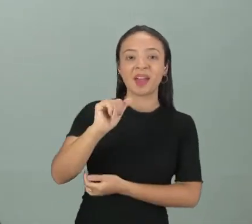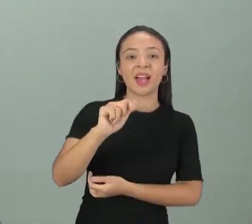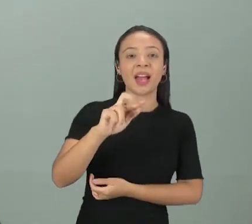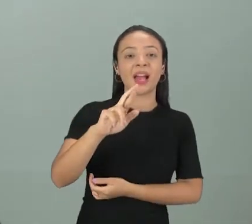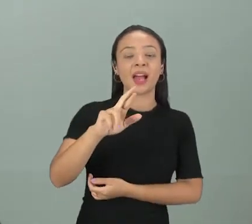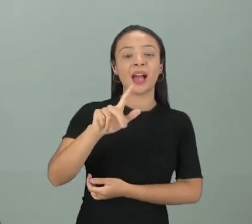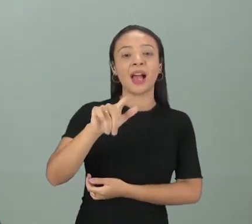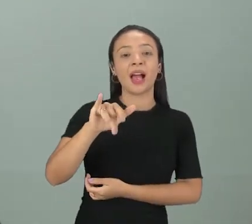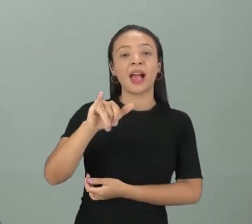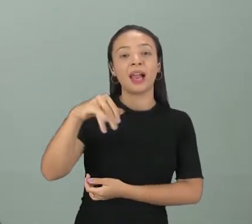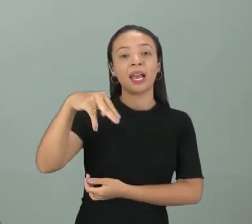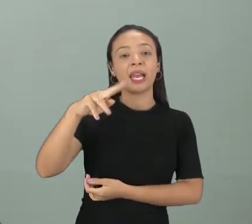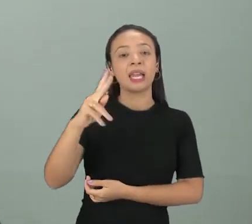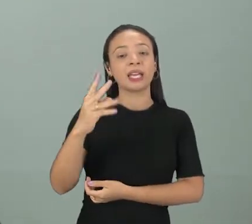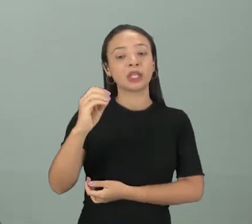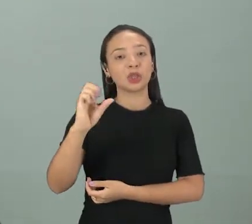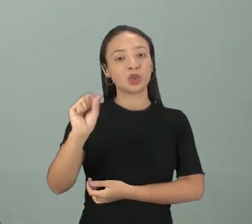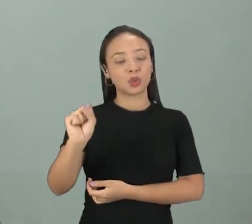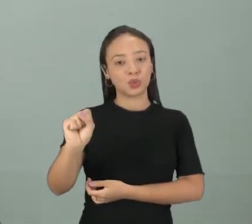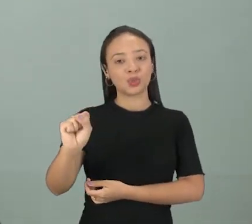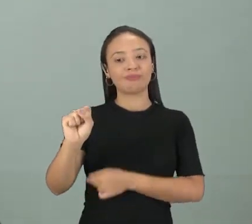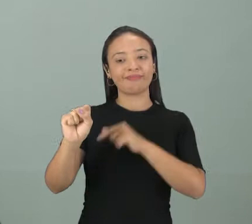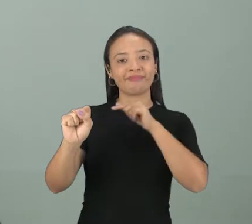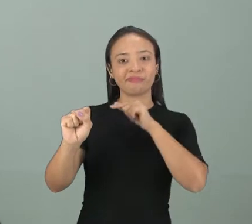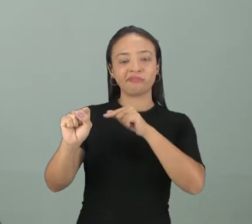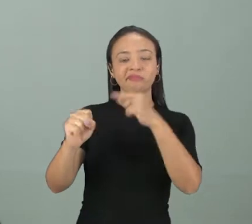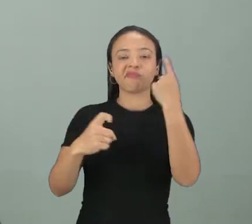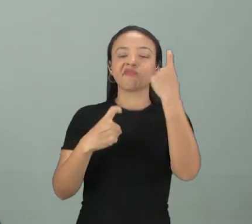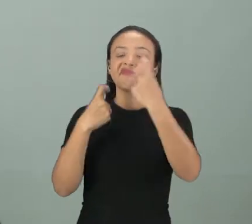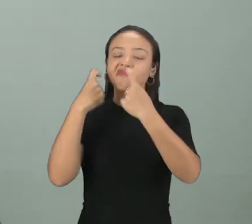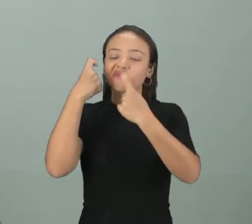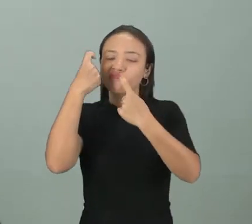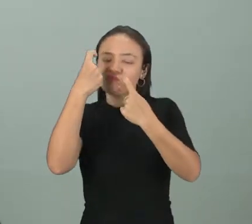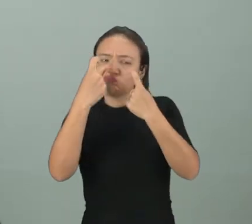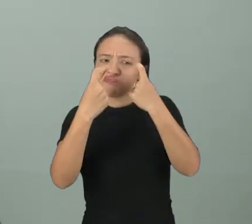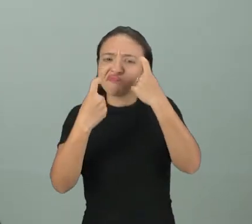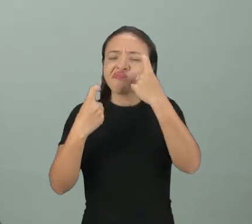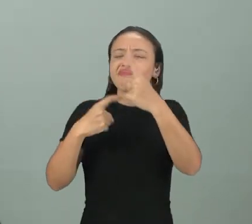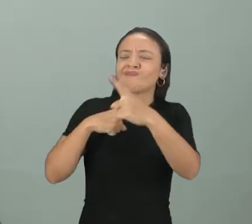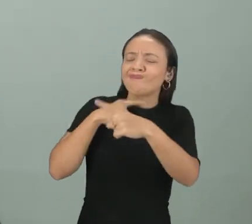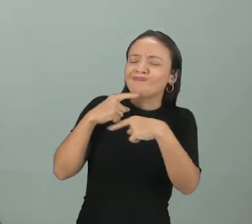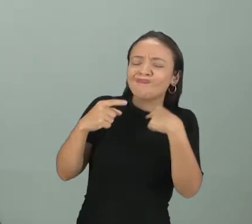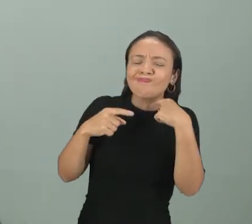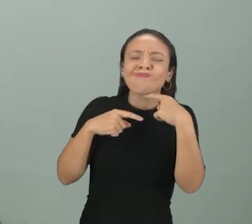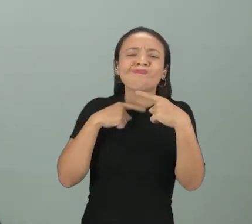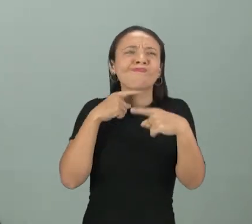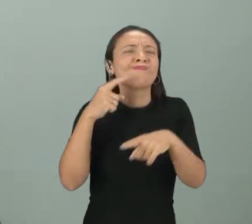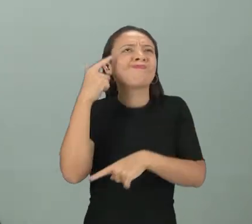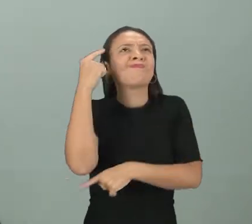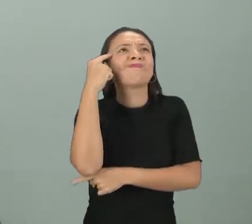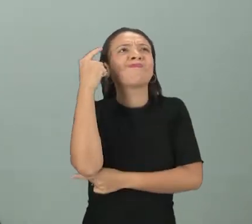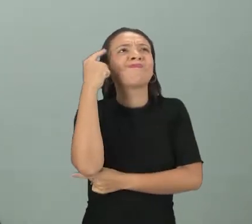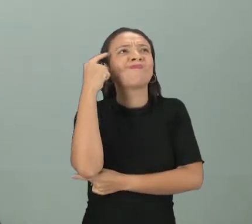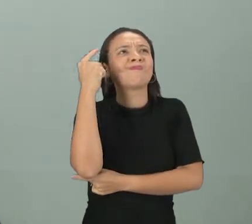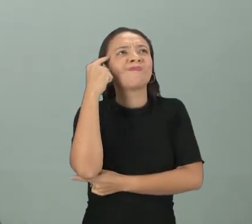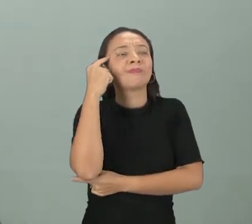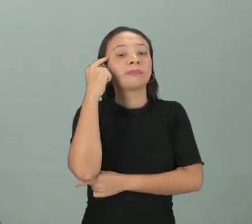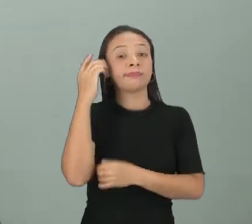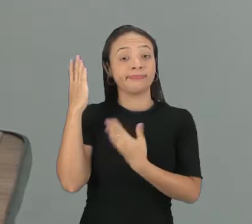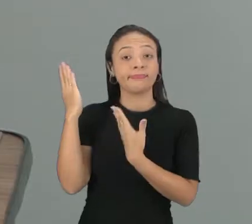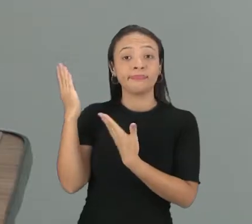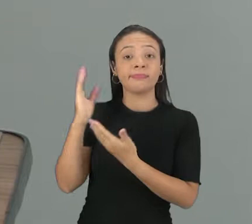Olhem só e o Carlinhos ele está muito preocupado cheio de dúvidas e muito pensativo